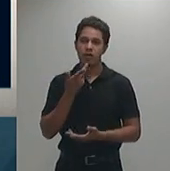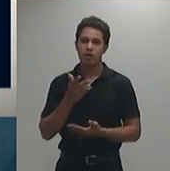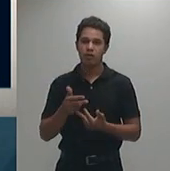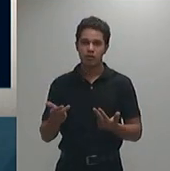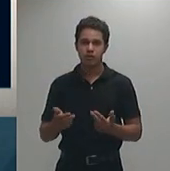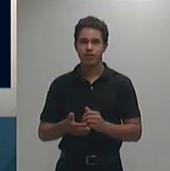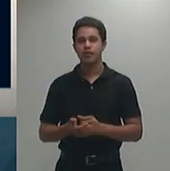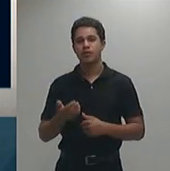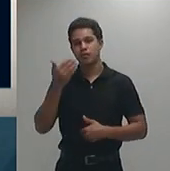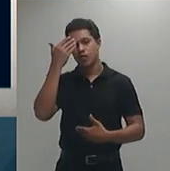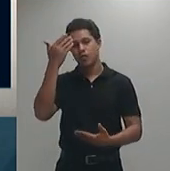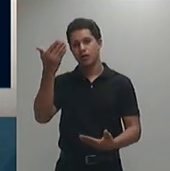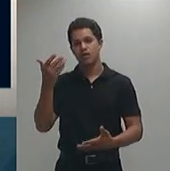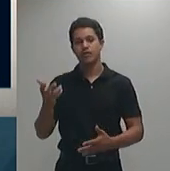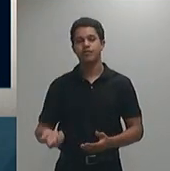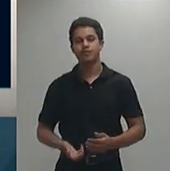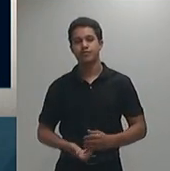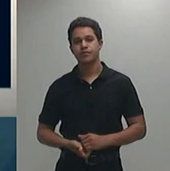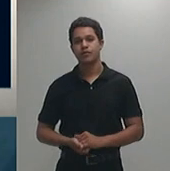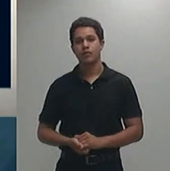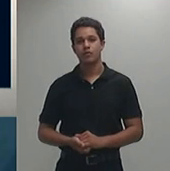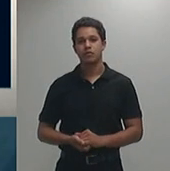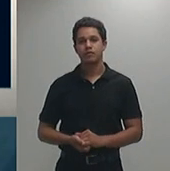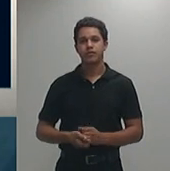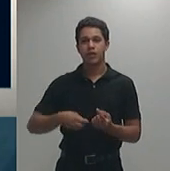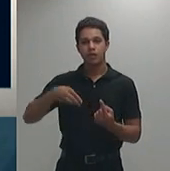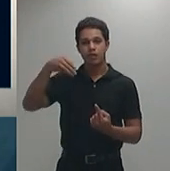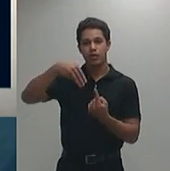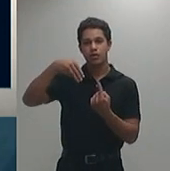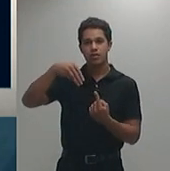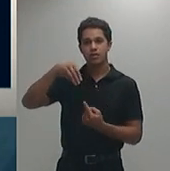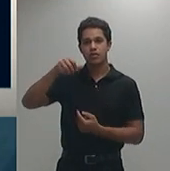nasce Ministro Luis Felipe Salomão